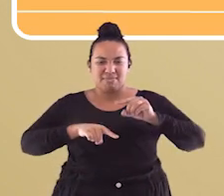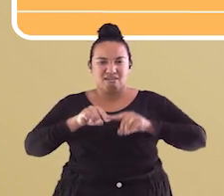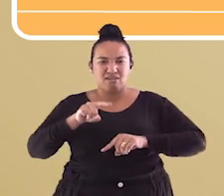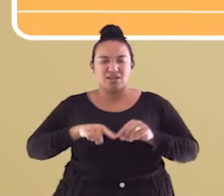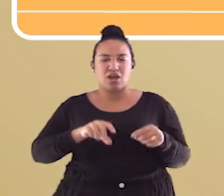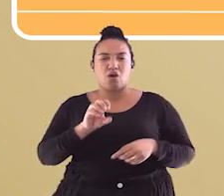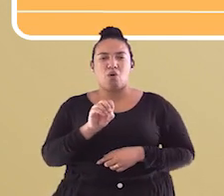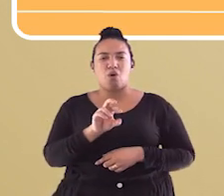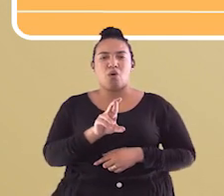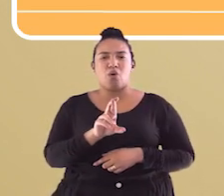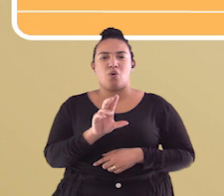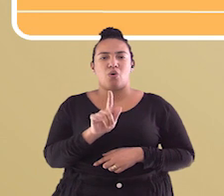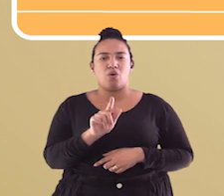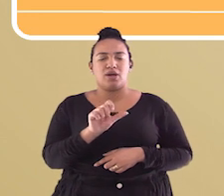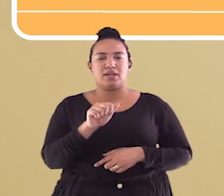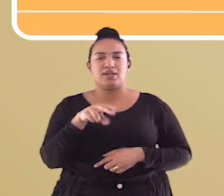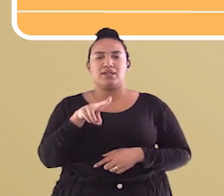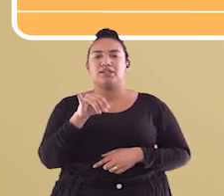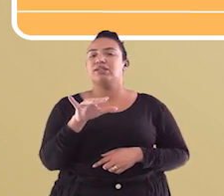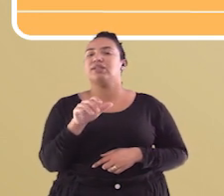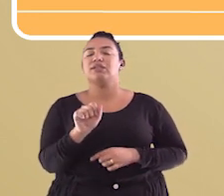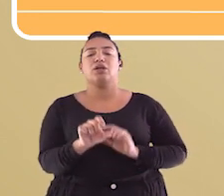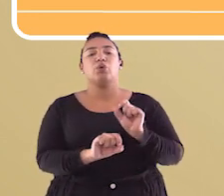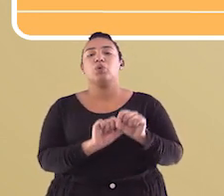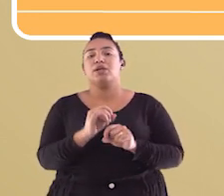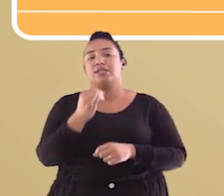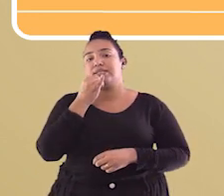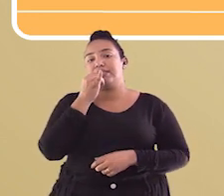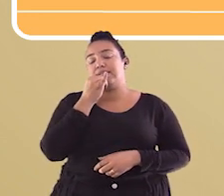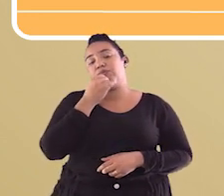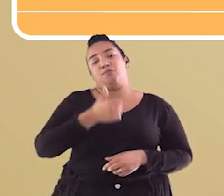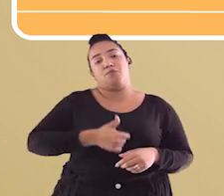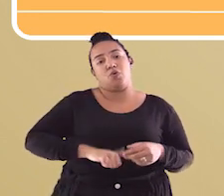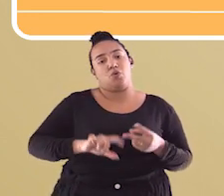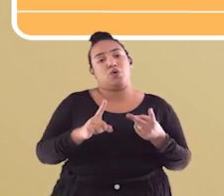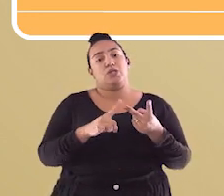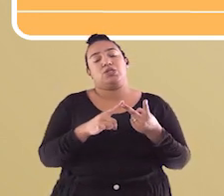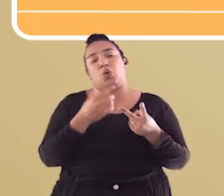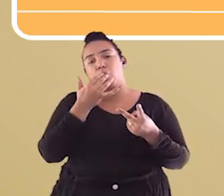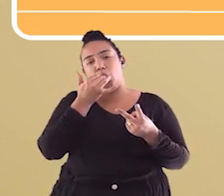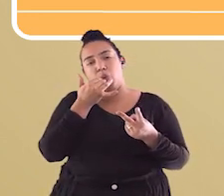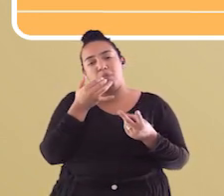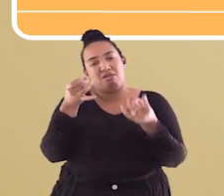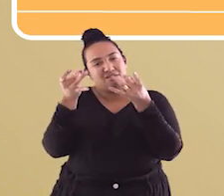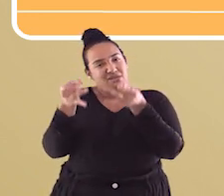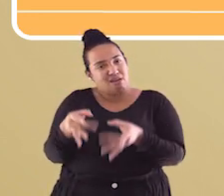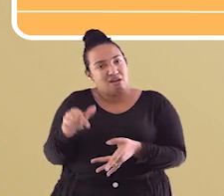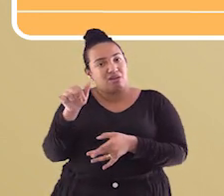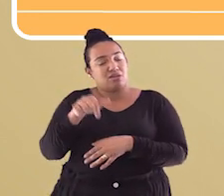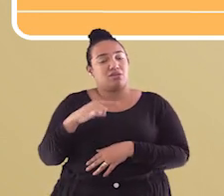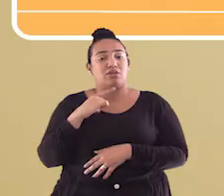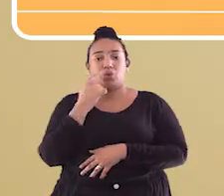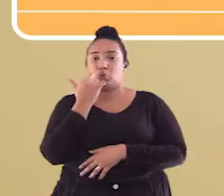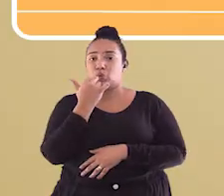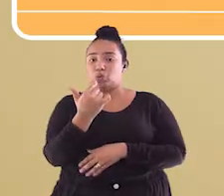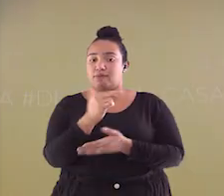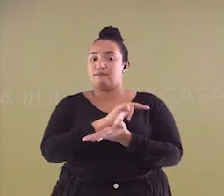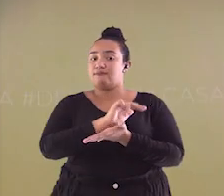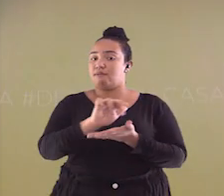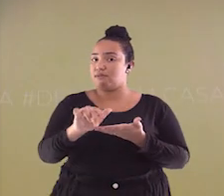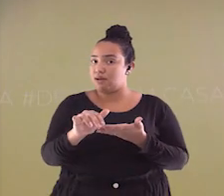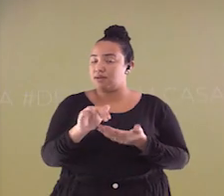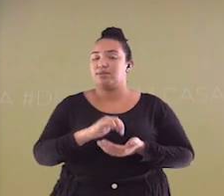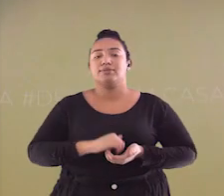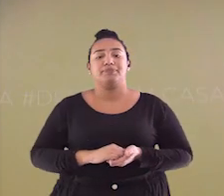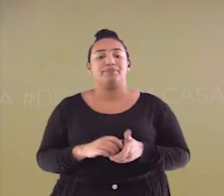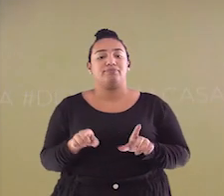Matéria orgânica são restos de plantas ou fezes de animais que apresentam uma alta concentração de nutrientes.